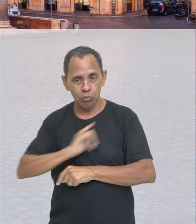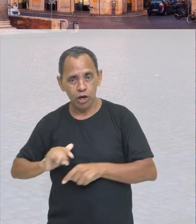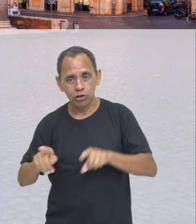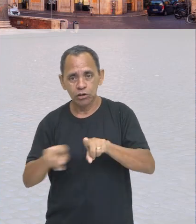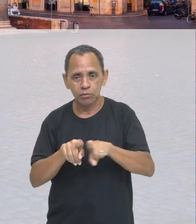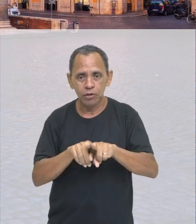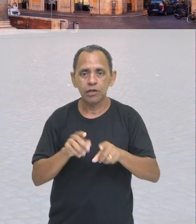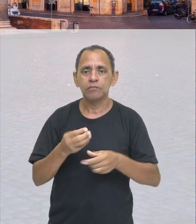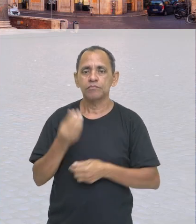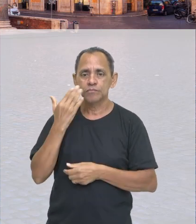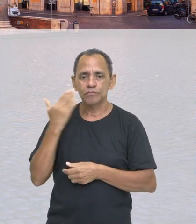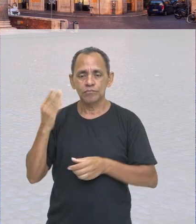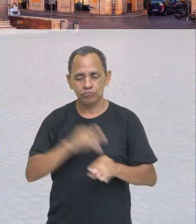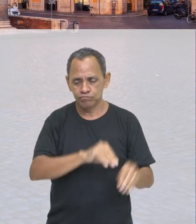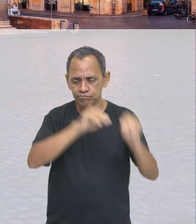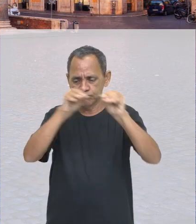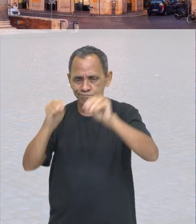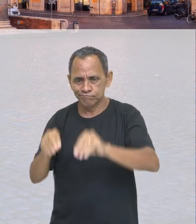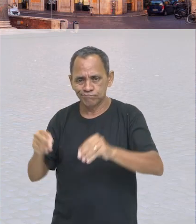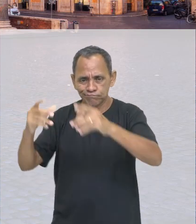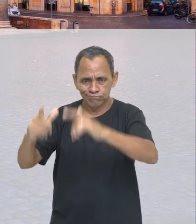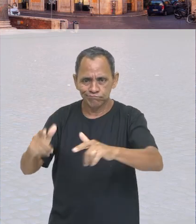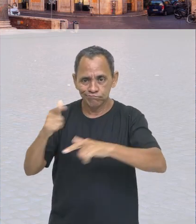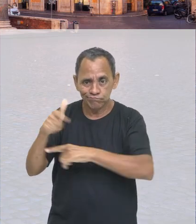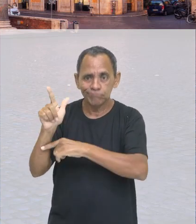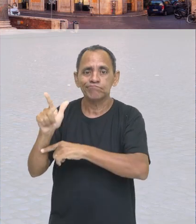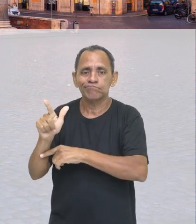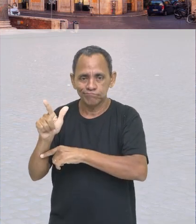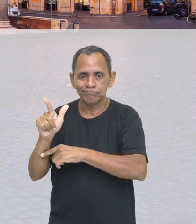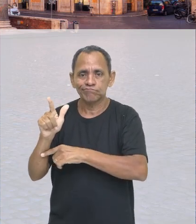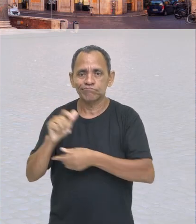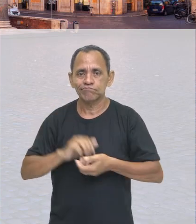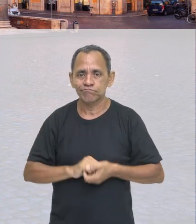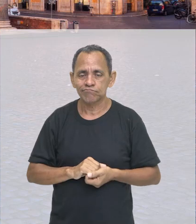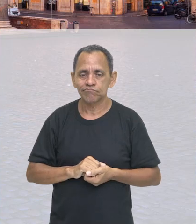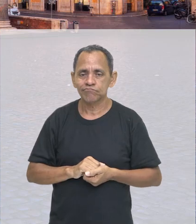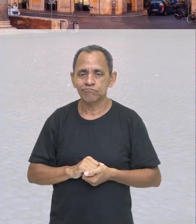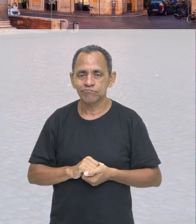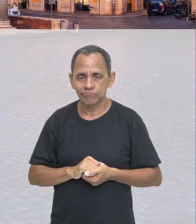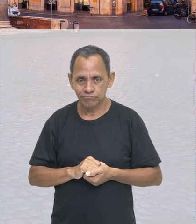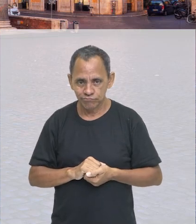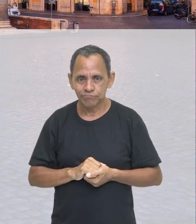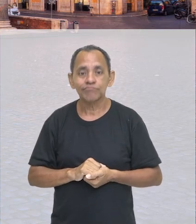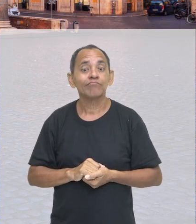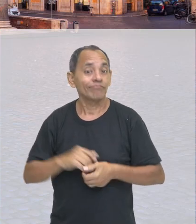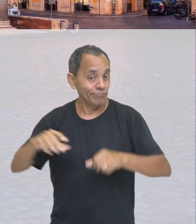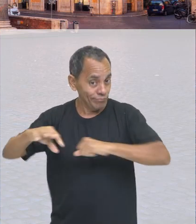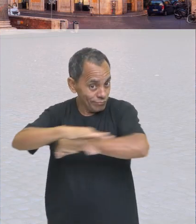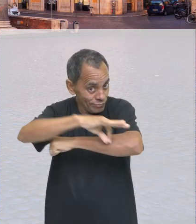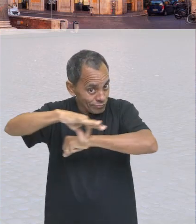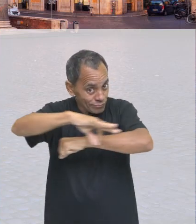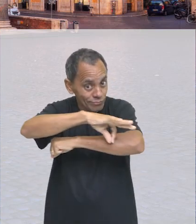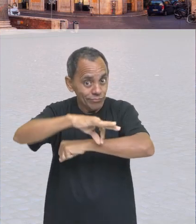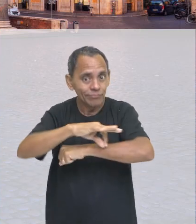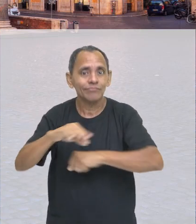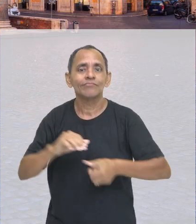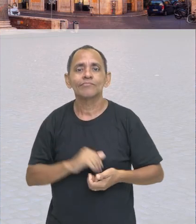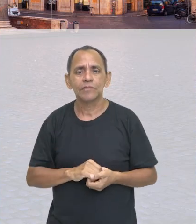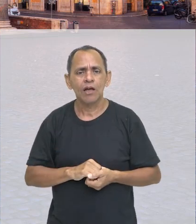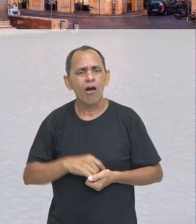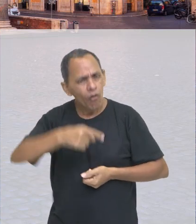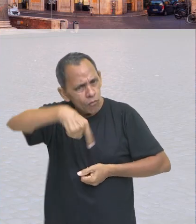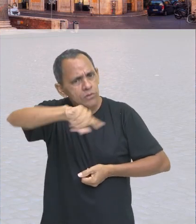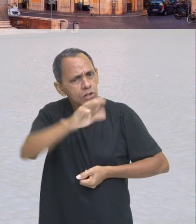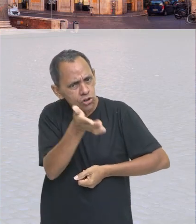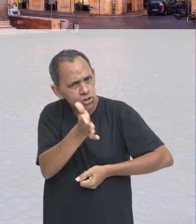local, nós temos aqui um dos exemplos, esses legados duradouros, como, por exemplo, na arquitetura. Você já deve ter visto